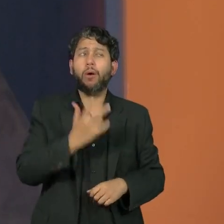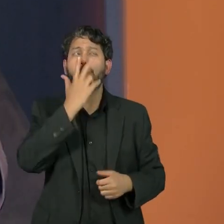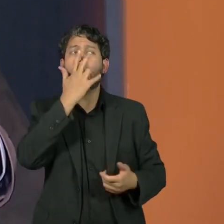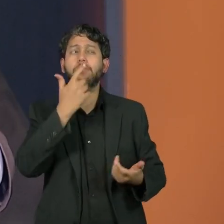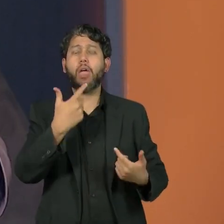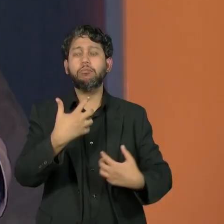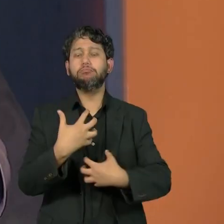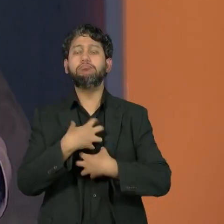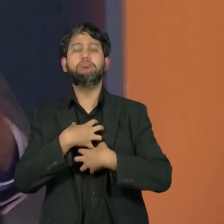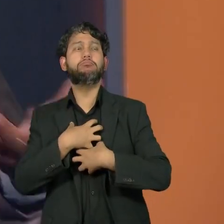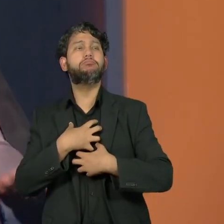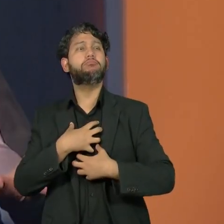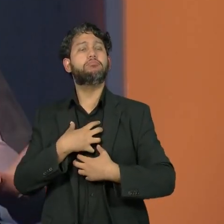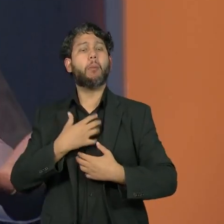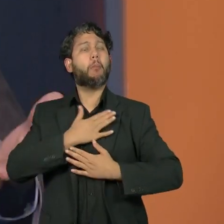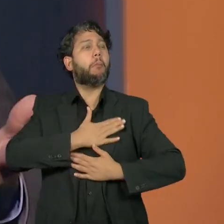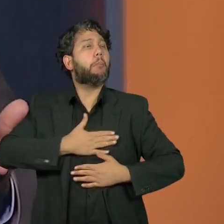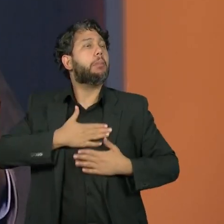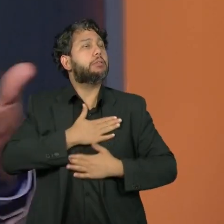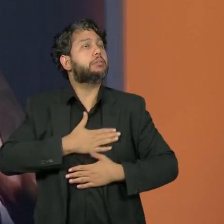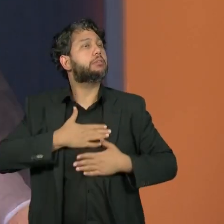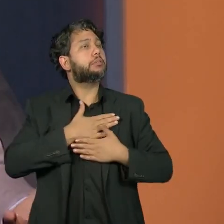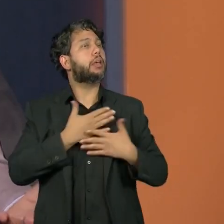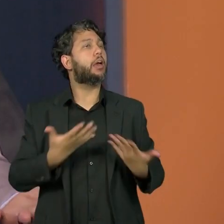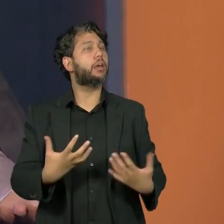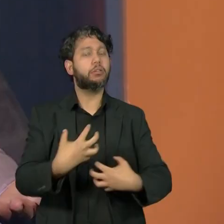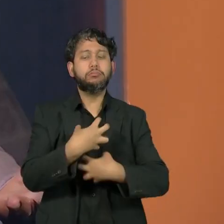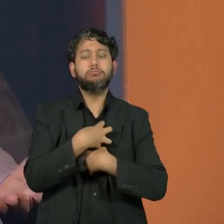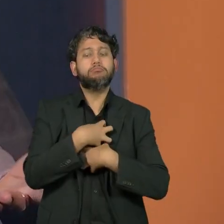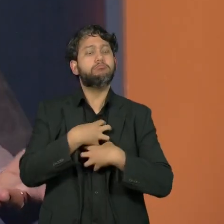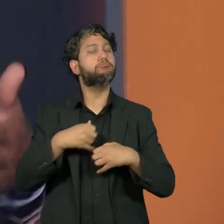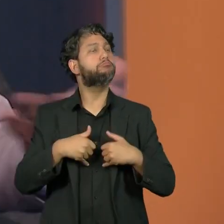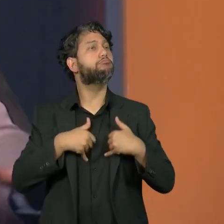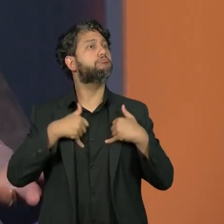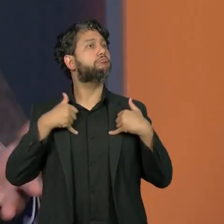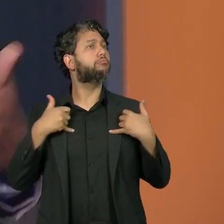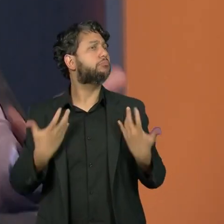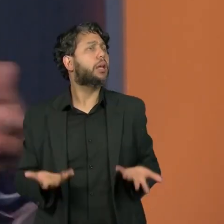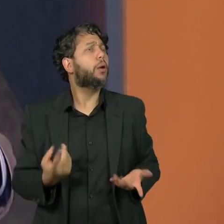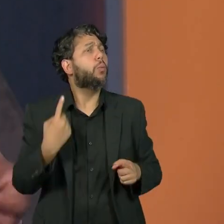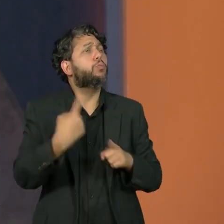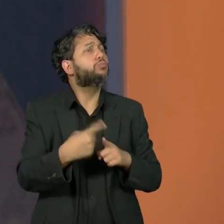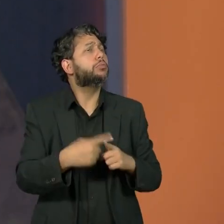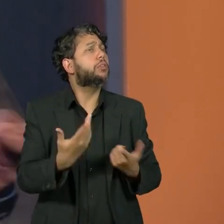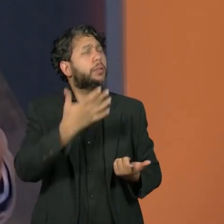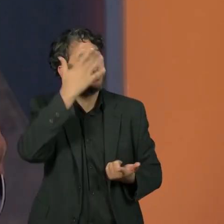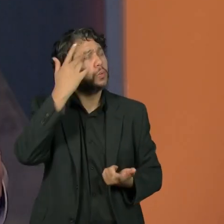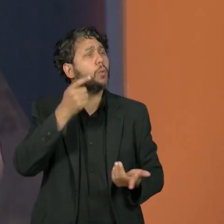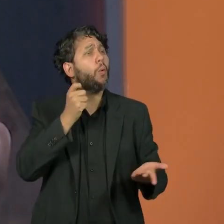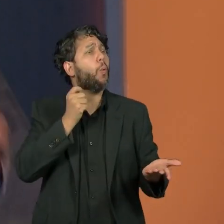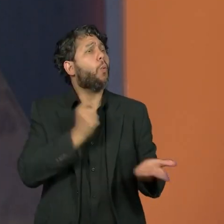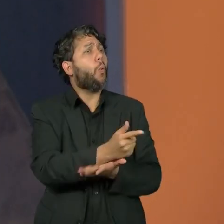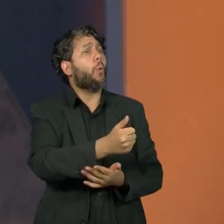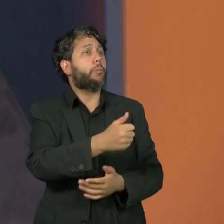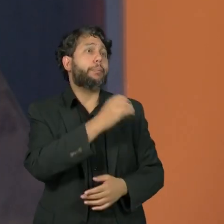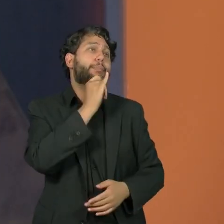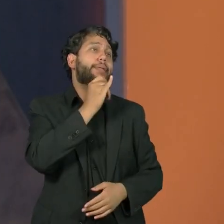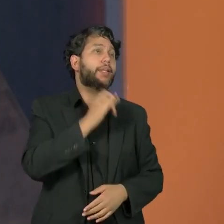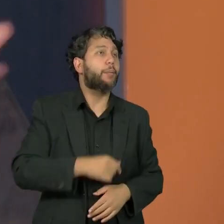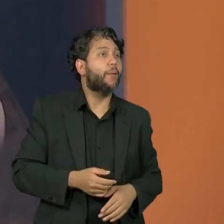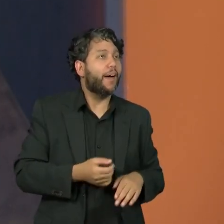psicológica, o prazer, a satisfação. O que move, o que justifica eu comprar uma Ferrari